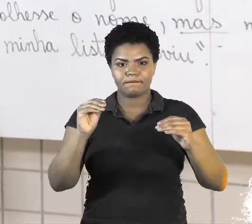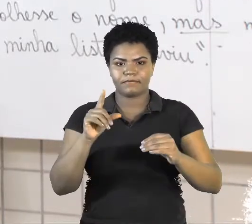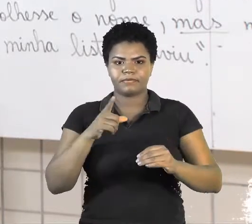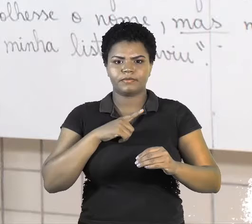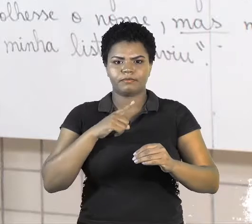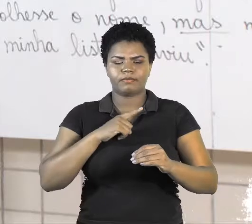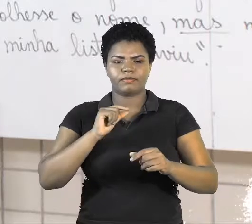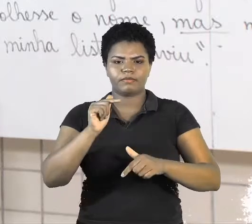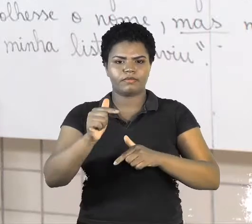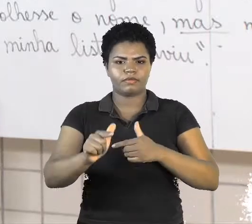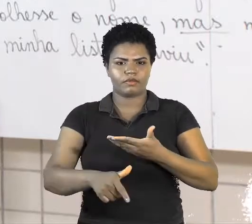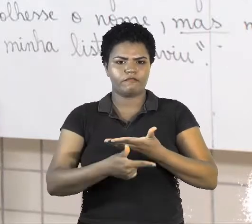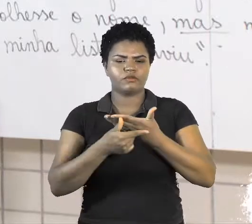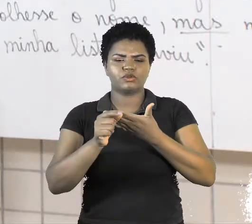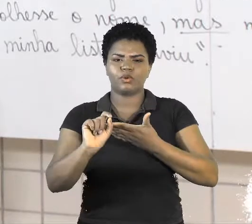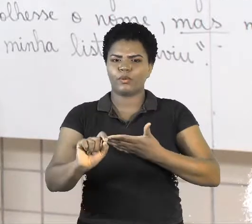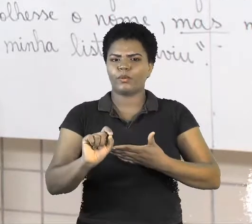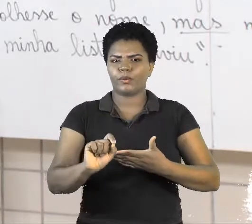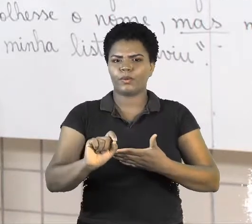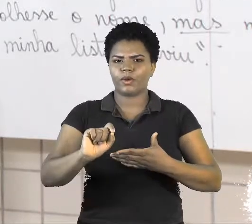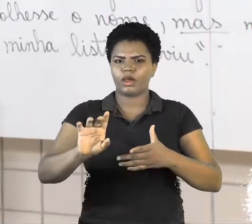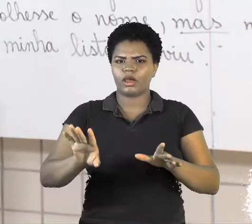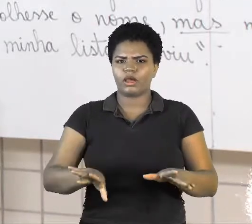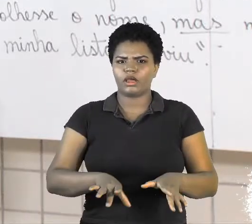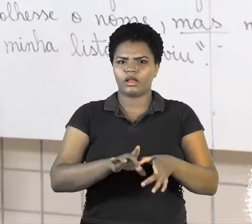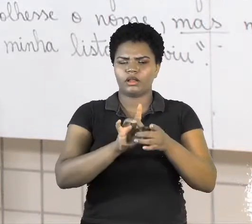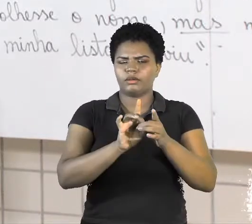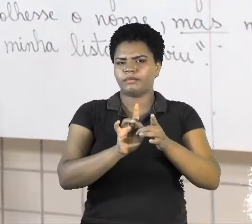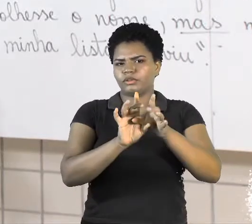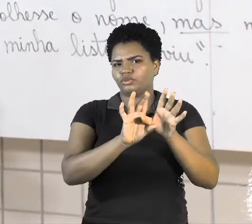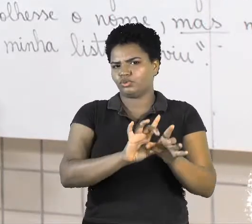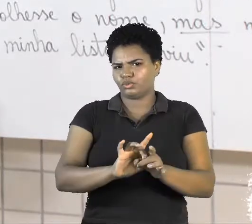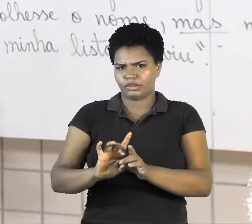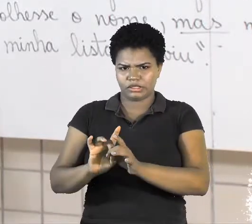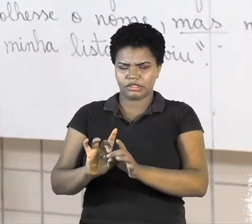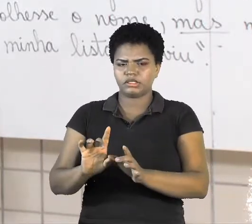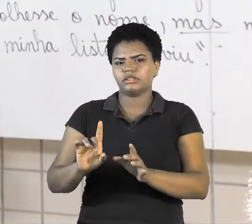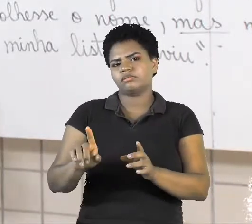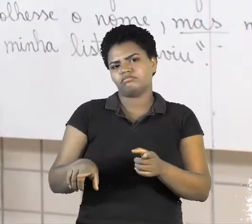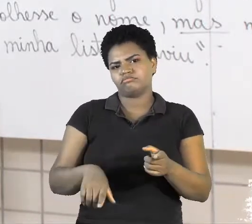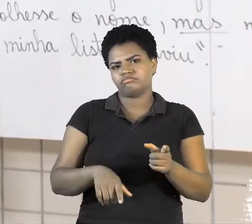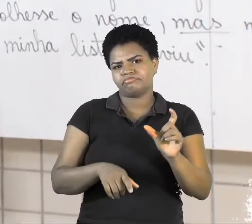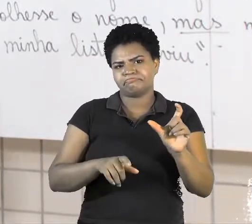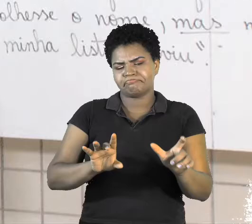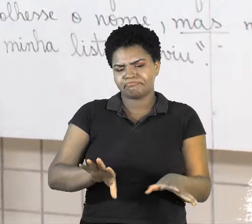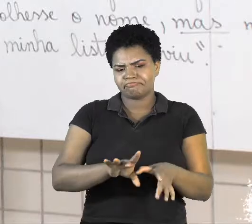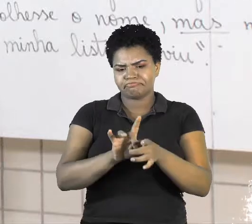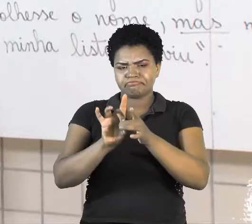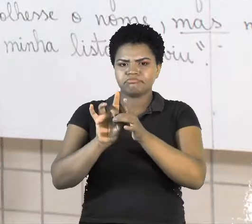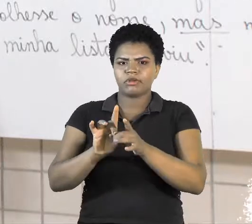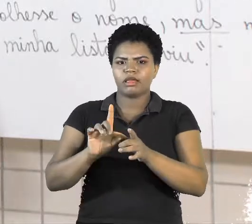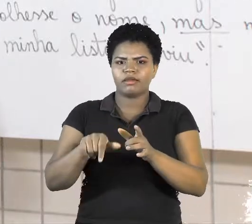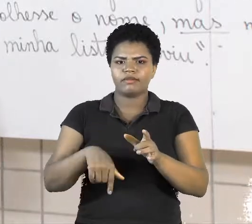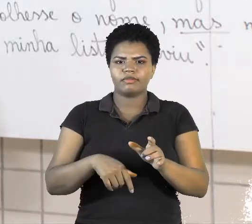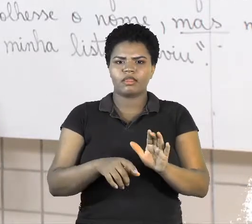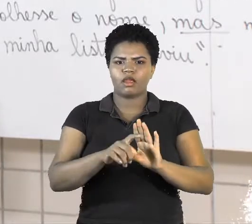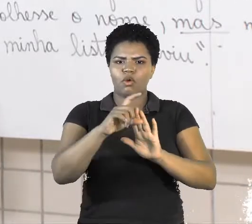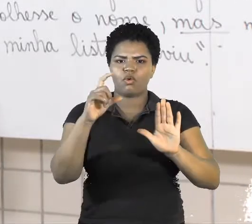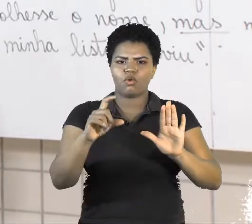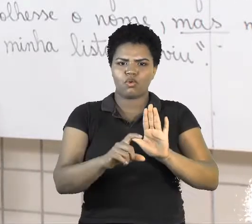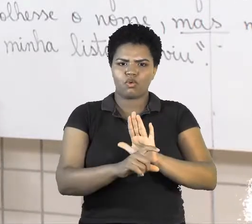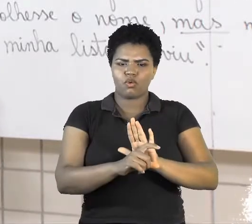essa função de um elemento coesivo, em que ela vai ligar as orações,